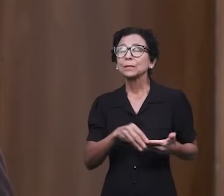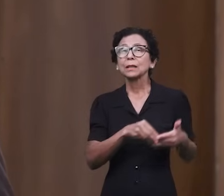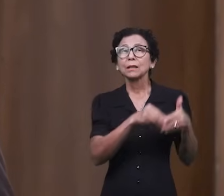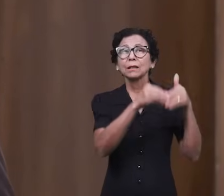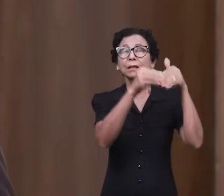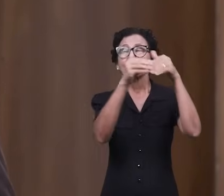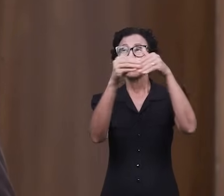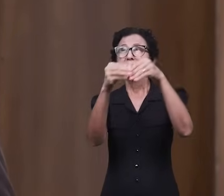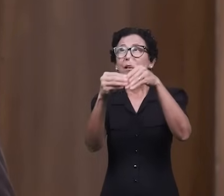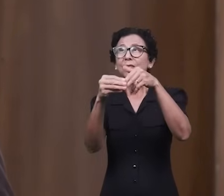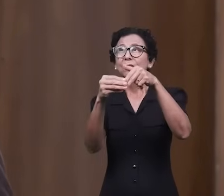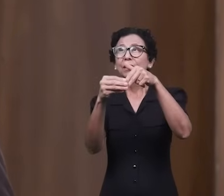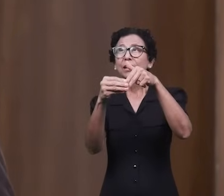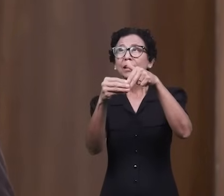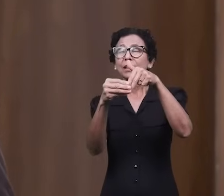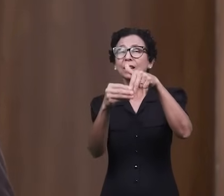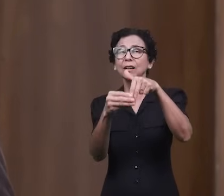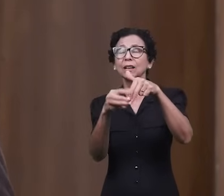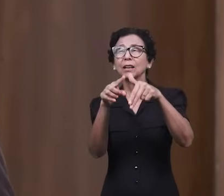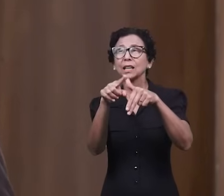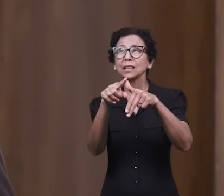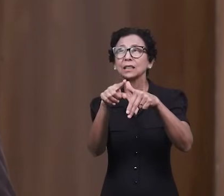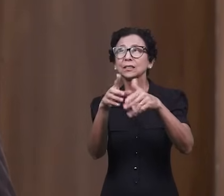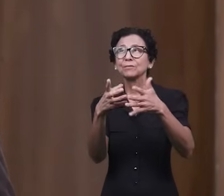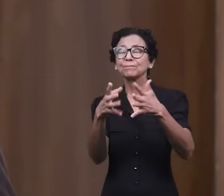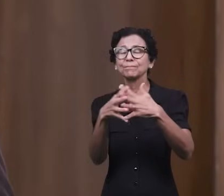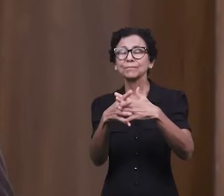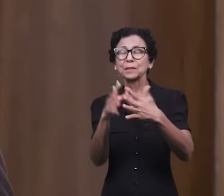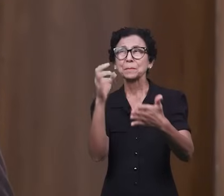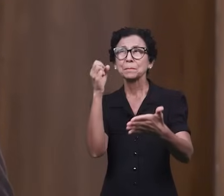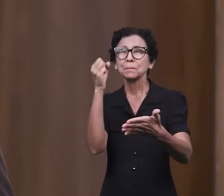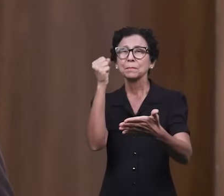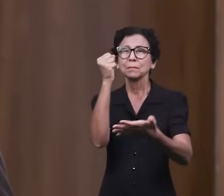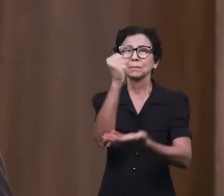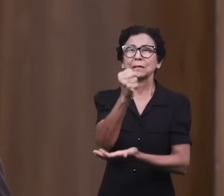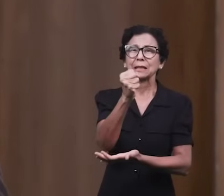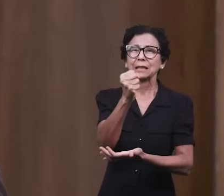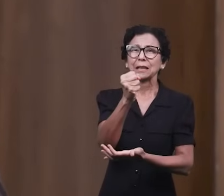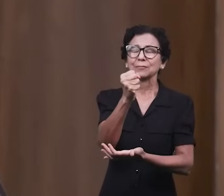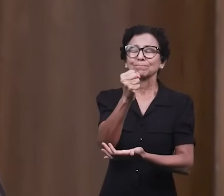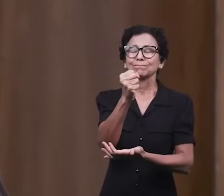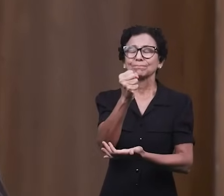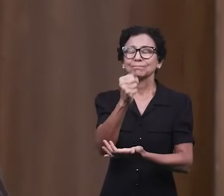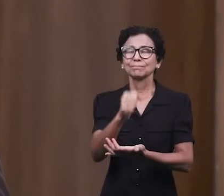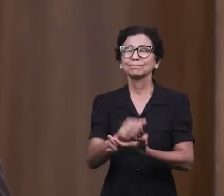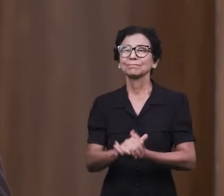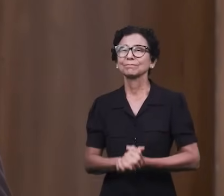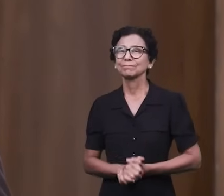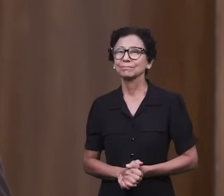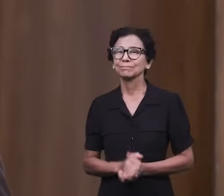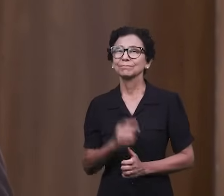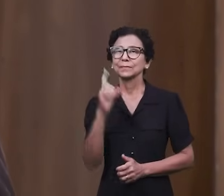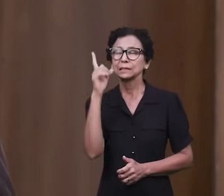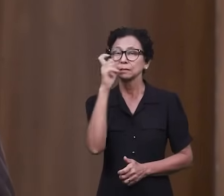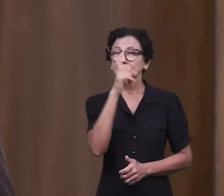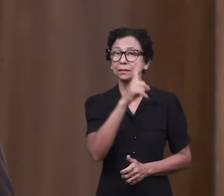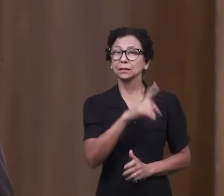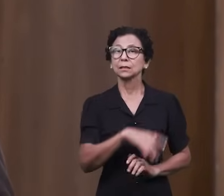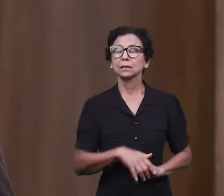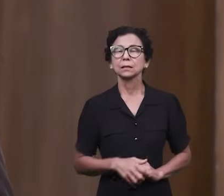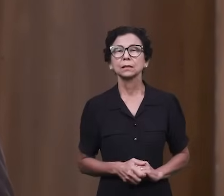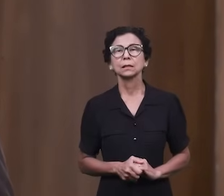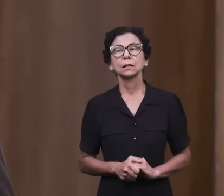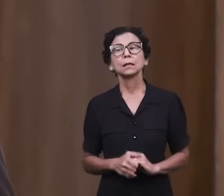Então, aquela subida no monte não foi fácil para Abraão, certamente.